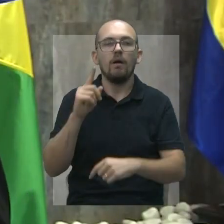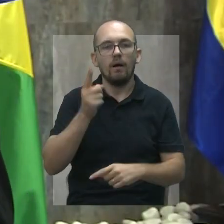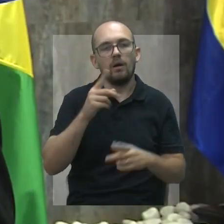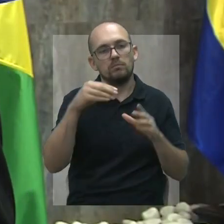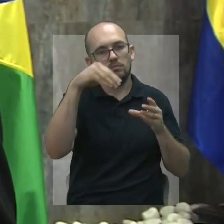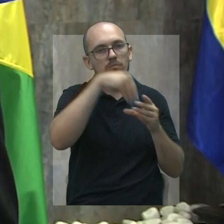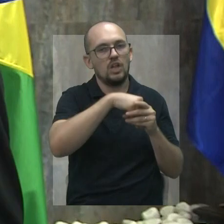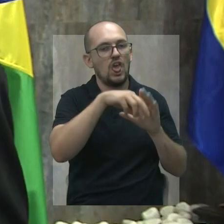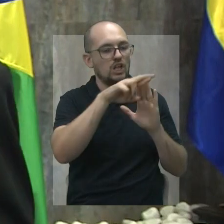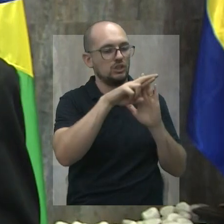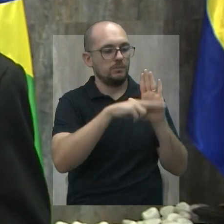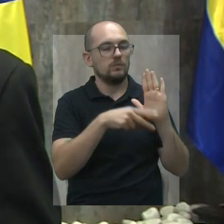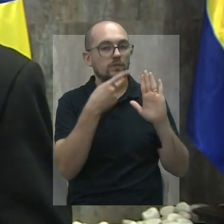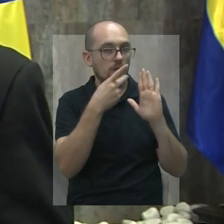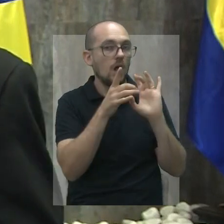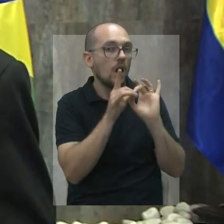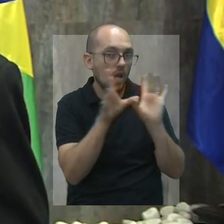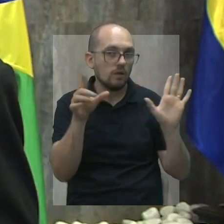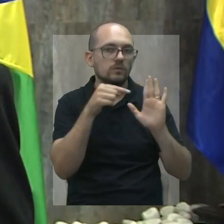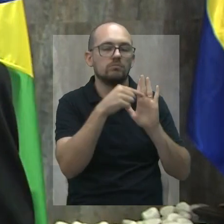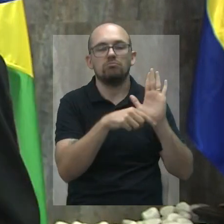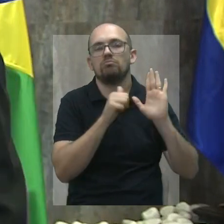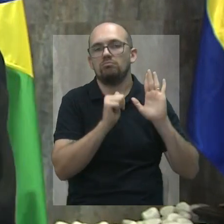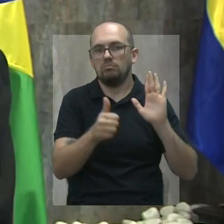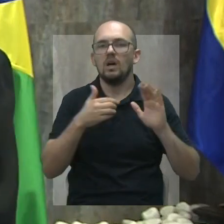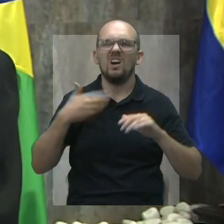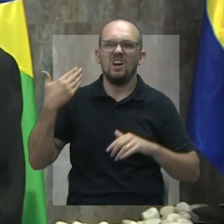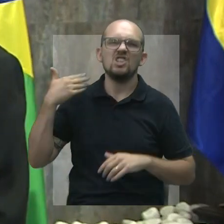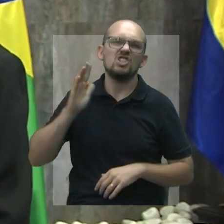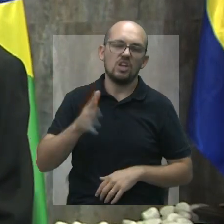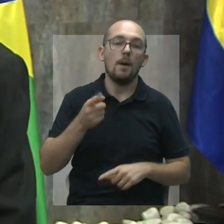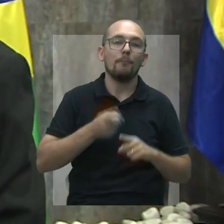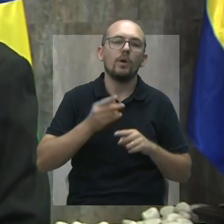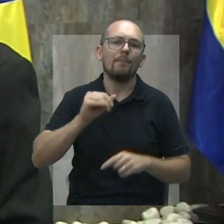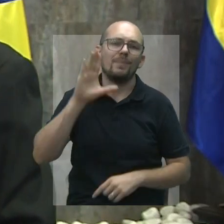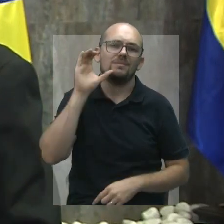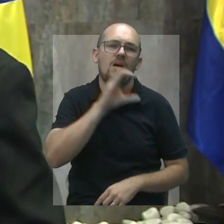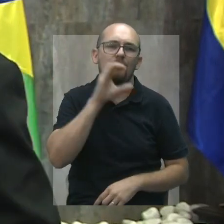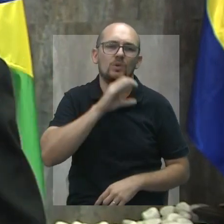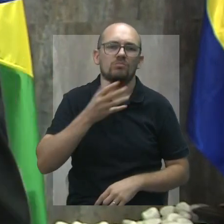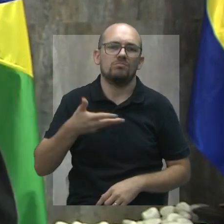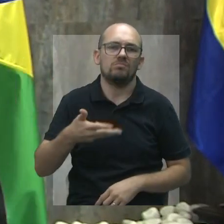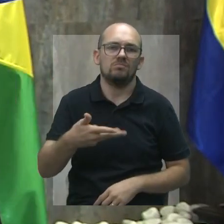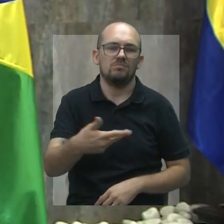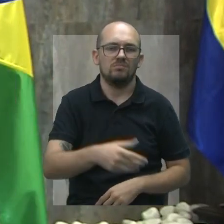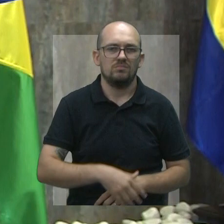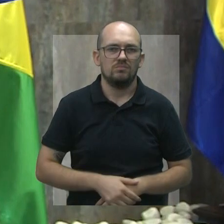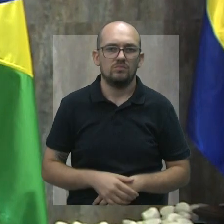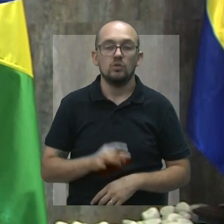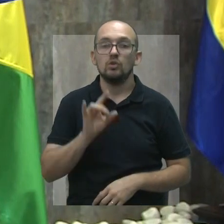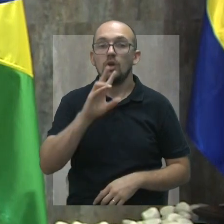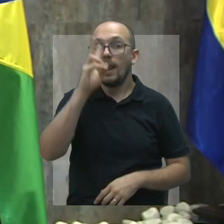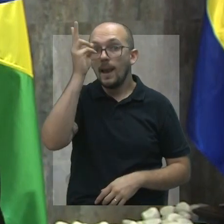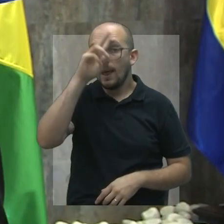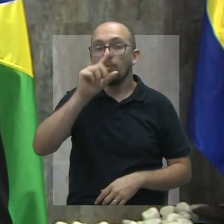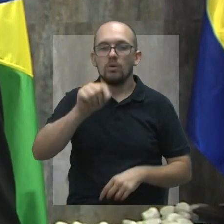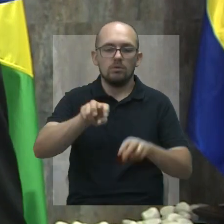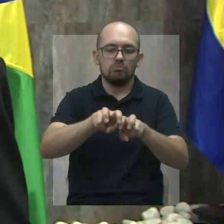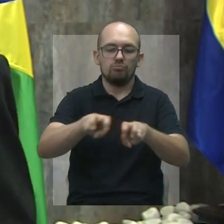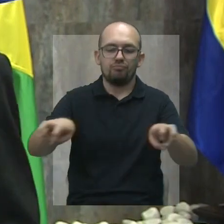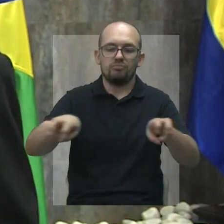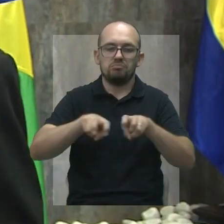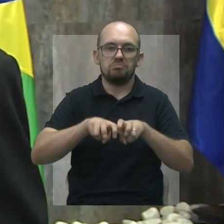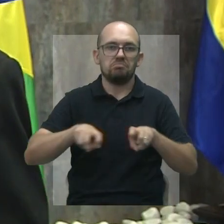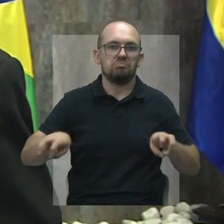em que fui presidente da Comissão de Finanças, que busca agilizar os trabalhos. Vale a pena nós lembrarmos que o plenário é soberano.